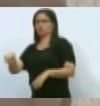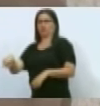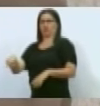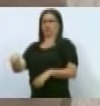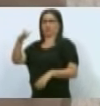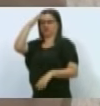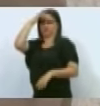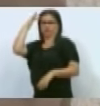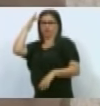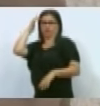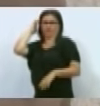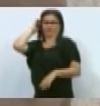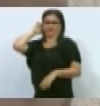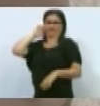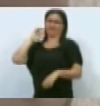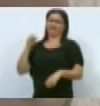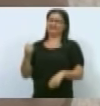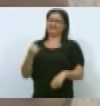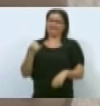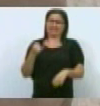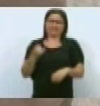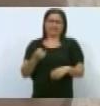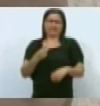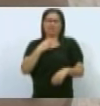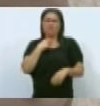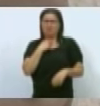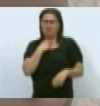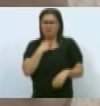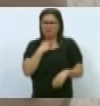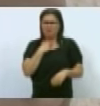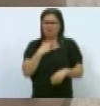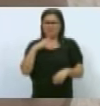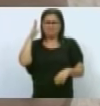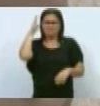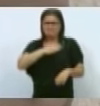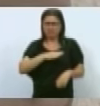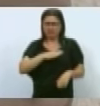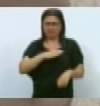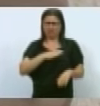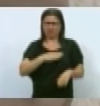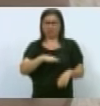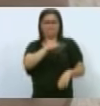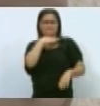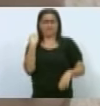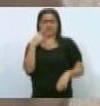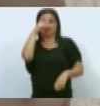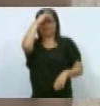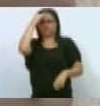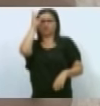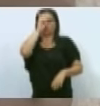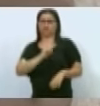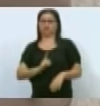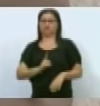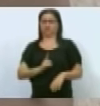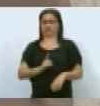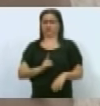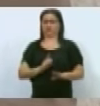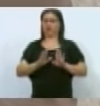o lacinho azul, então o Hitler mandava matar. Então eu já sabia, ficava mais fácil, né? Então